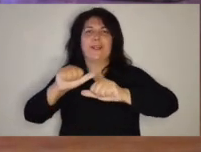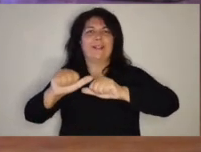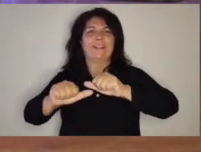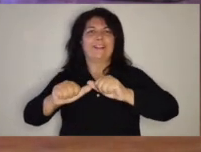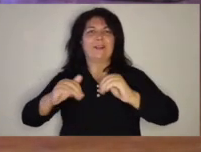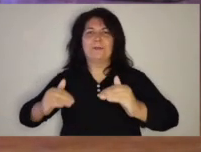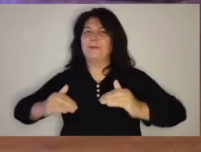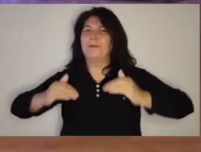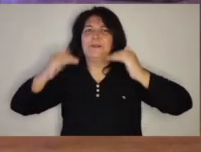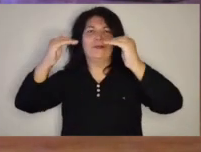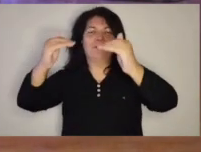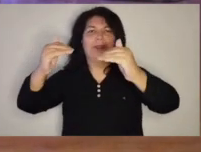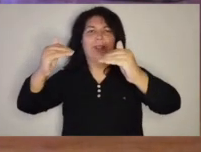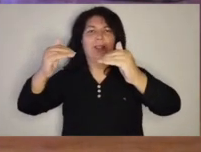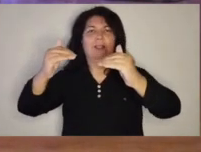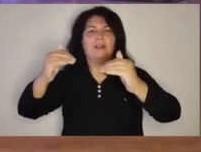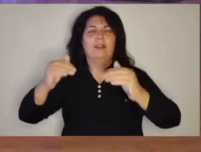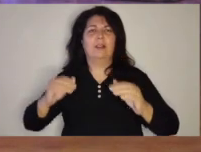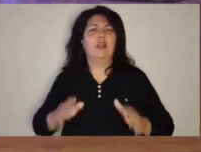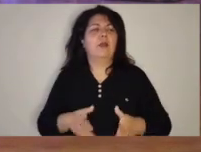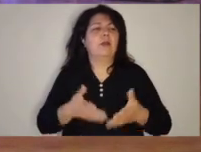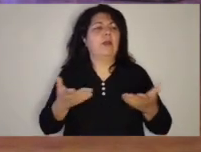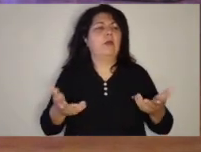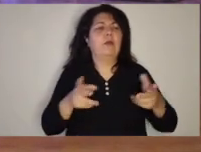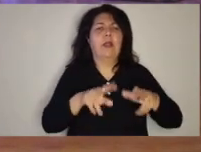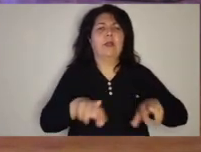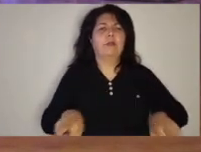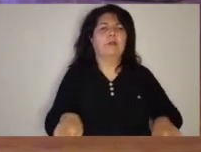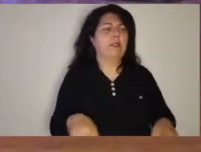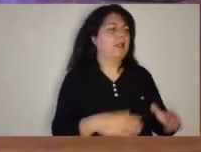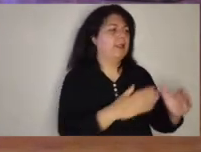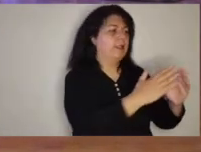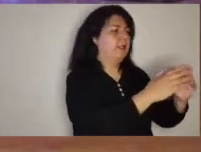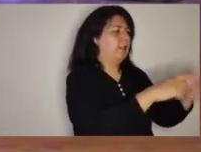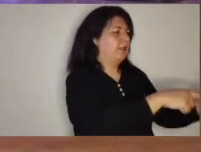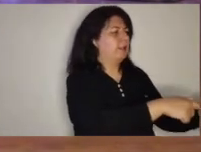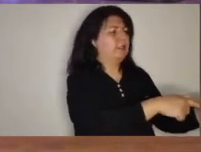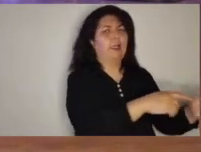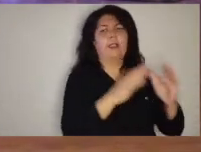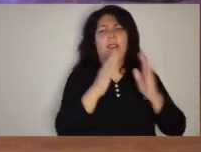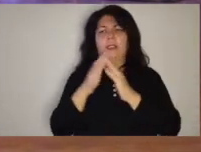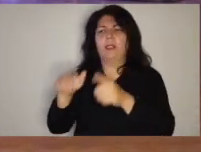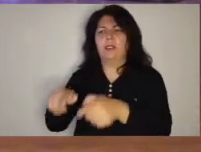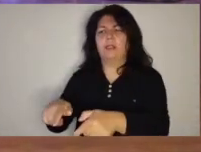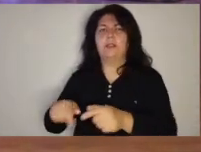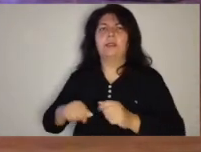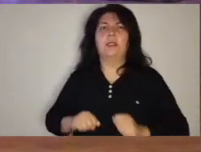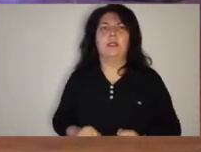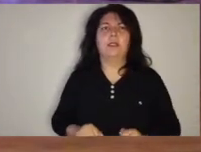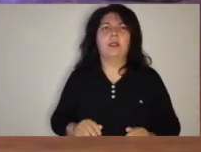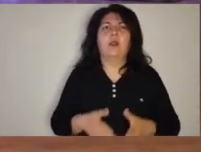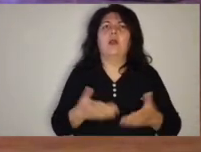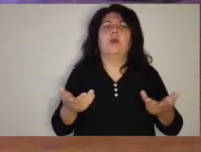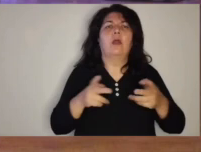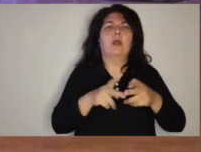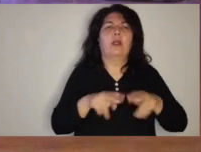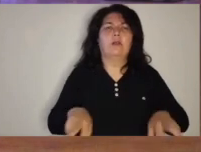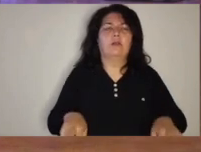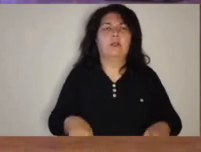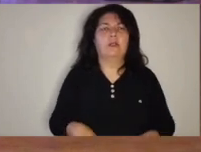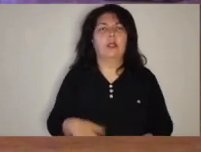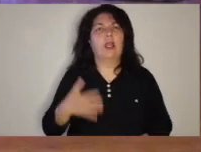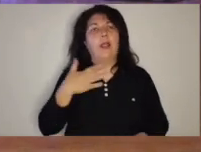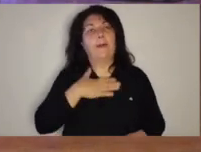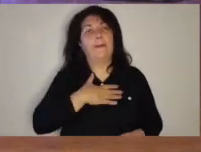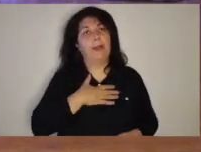transformada, modificada. E qual que era a diferença da casa de Abinadab com a casa de Obed-edom? Por